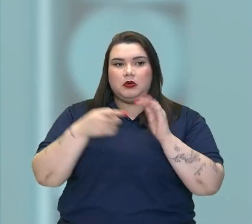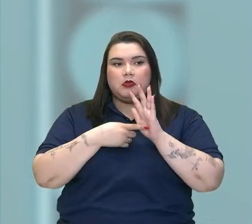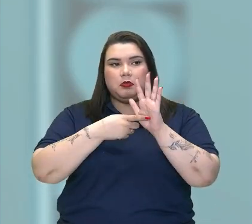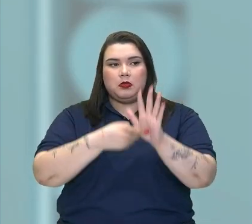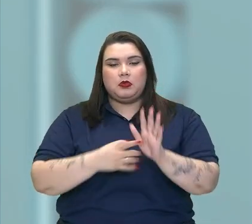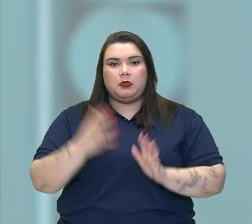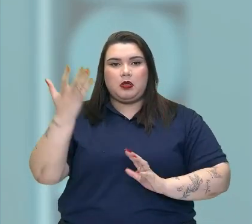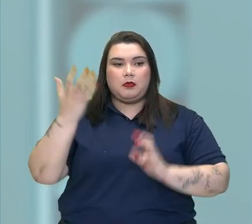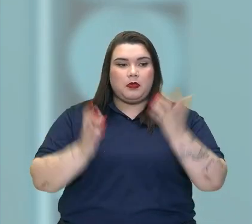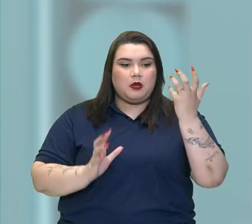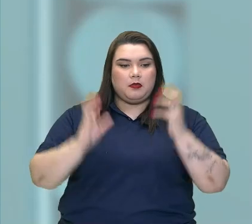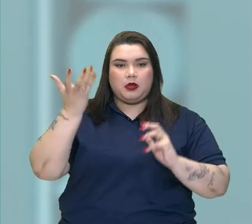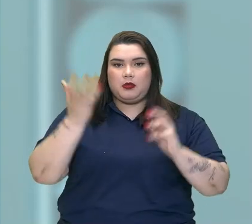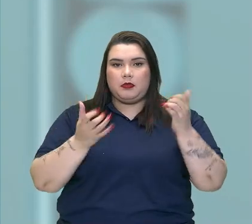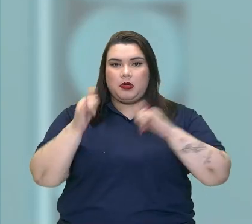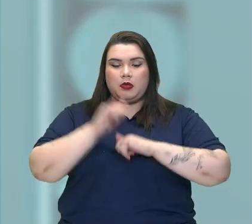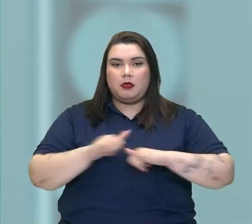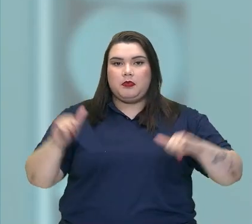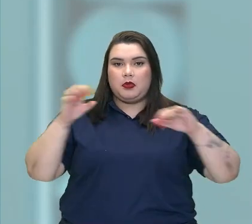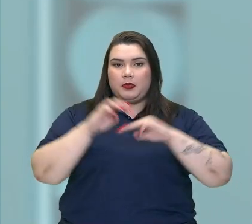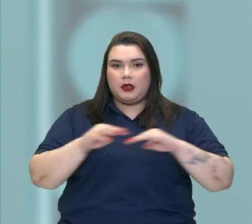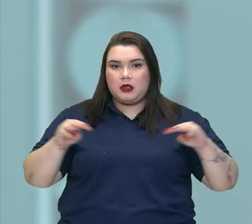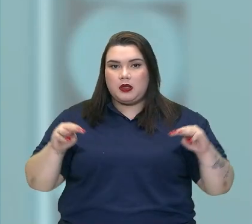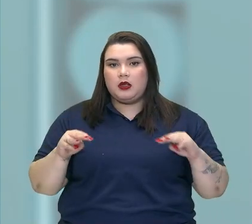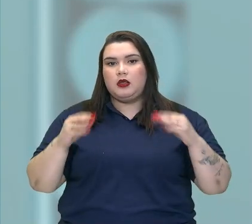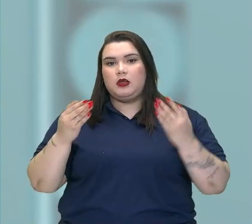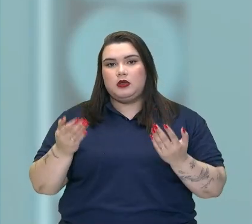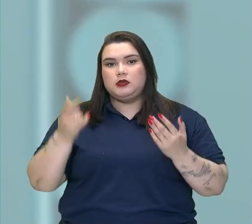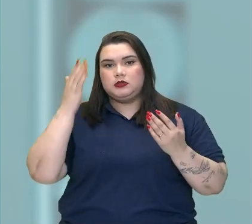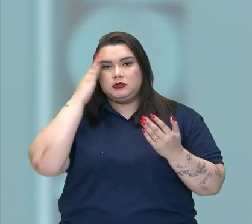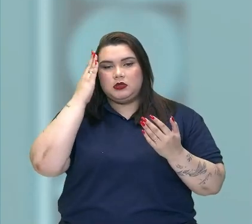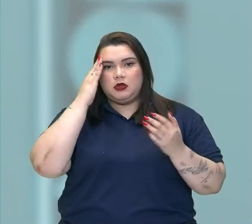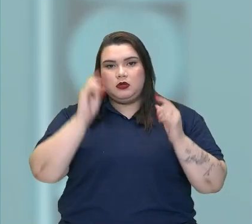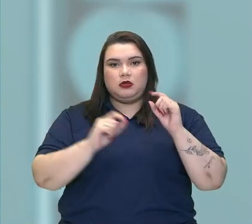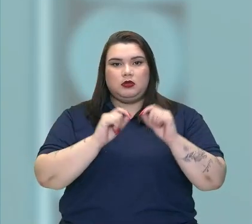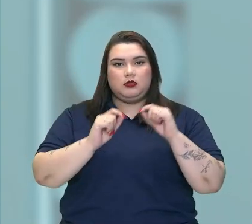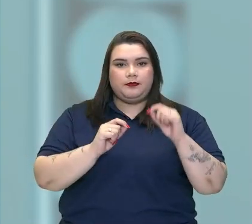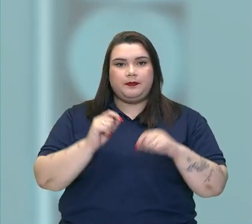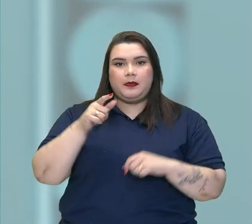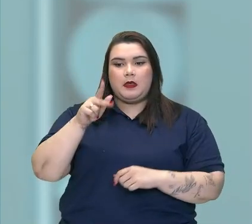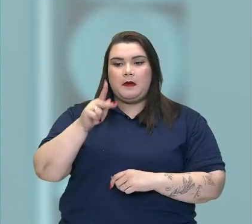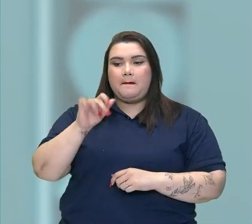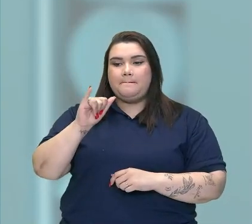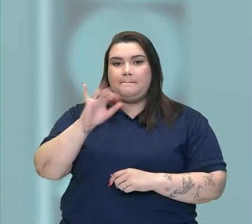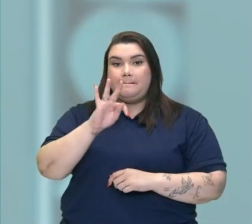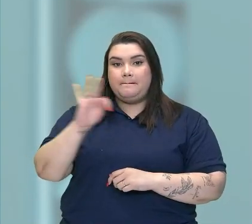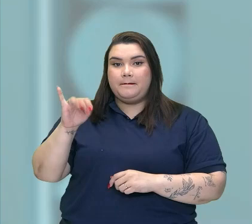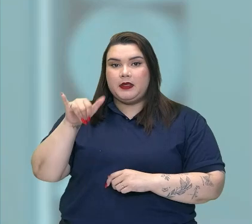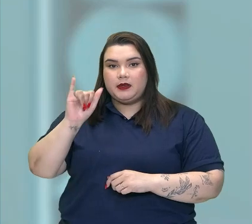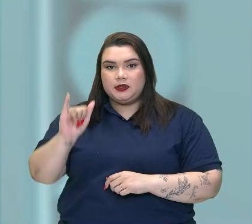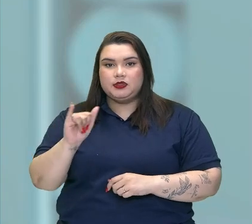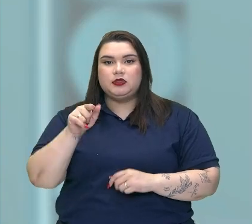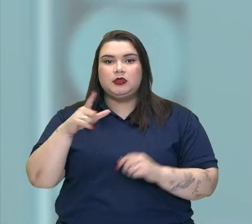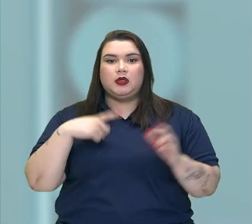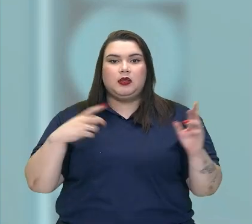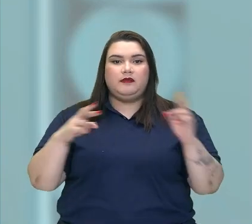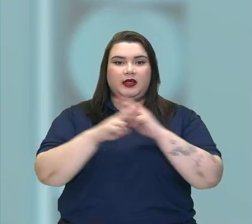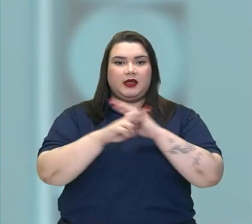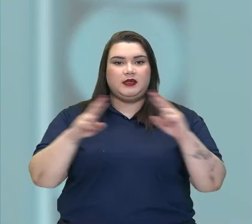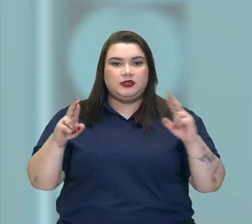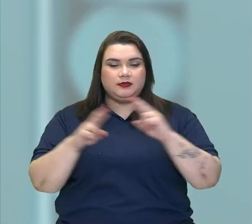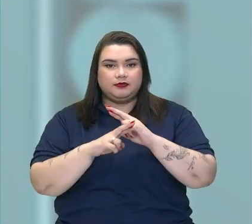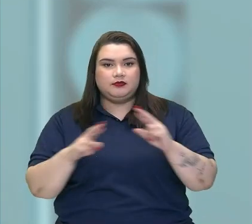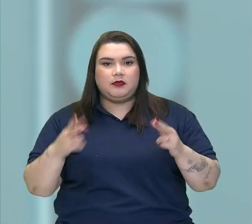bombardear com propagandas, compre, venda. Quem gosta de Pitty sabe que a Pitty tem músicas que tem a ver com essa questão de se transformar